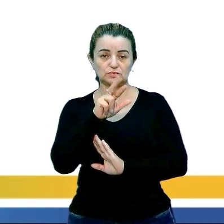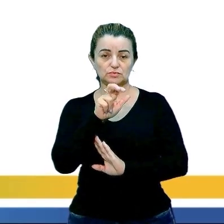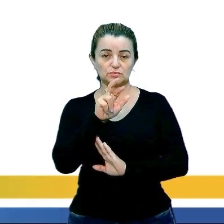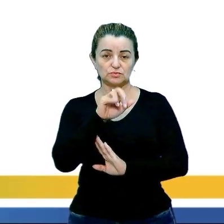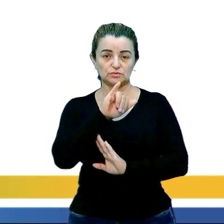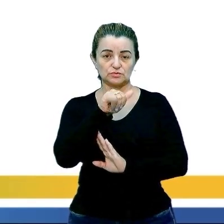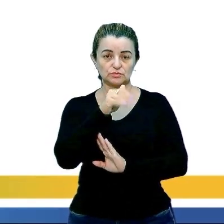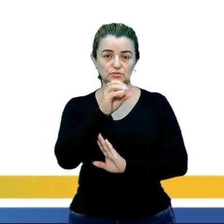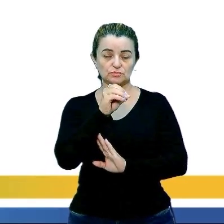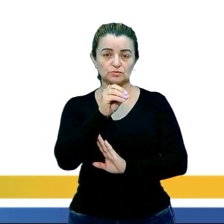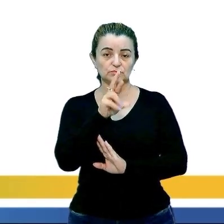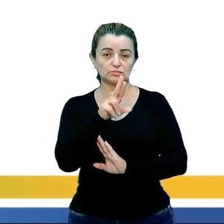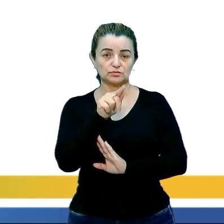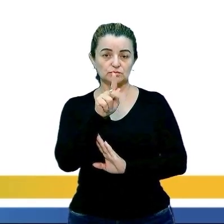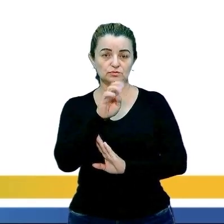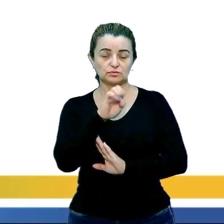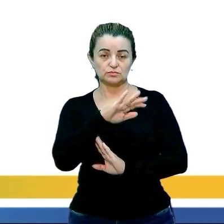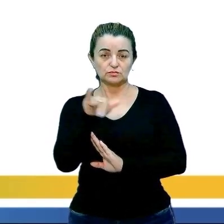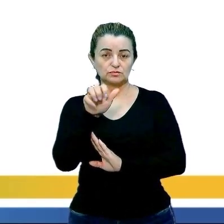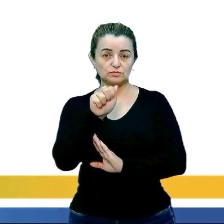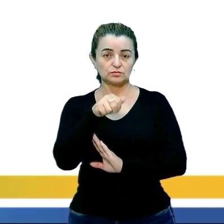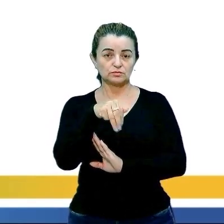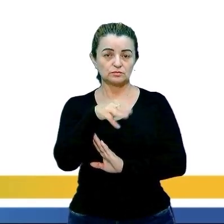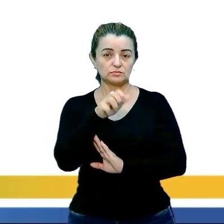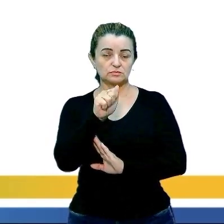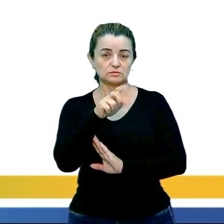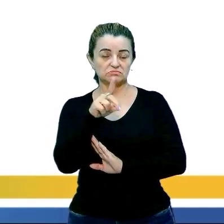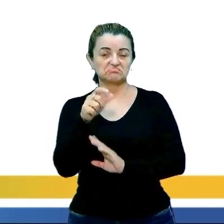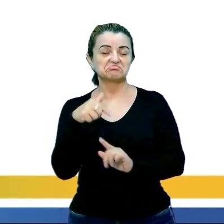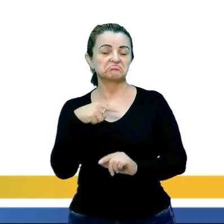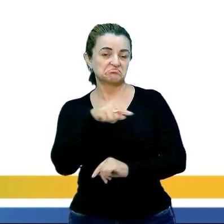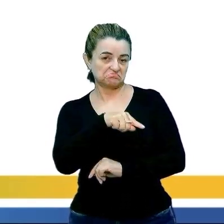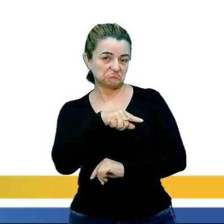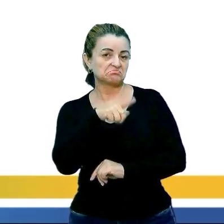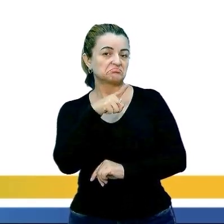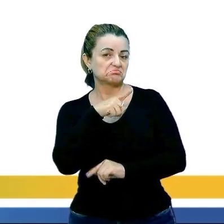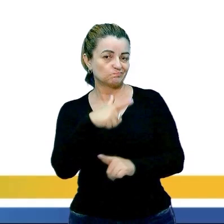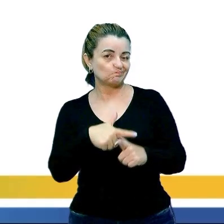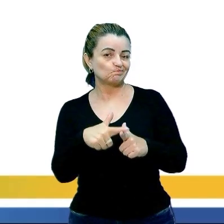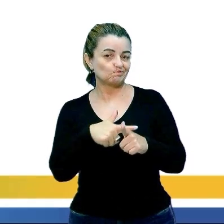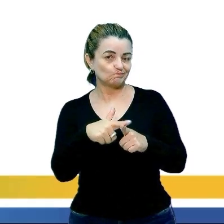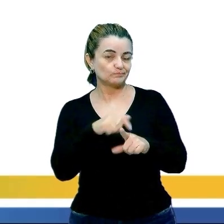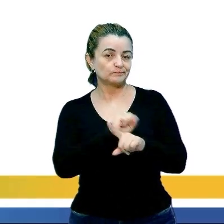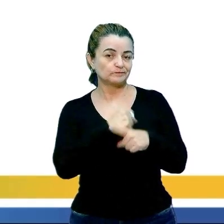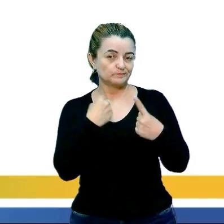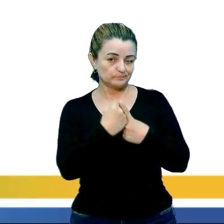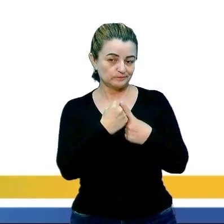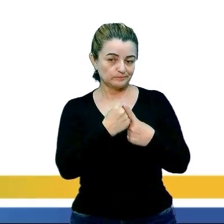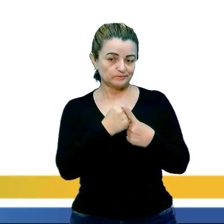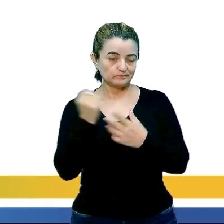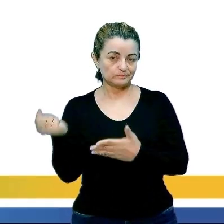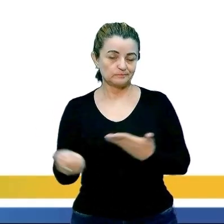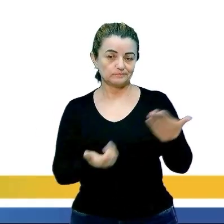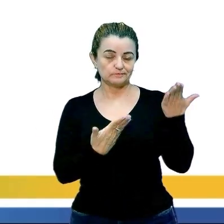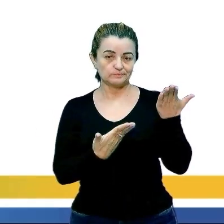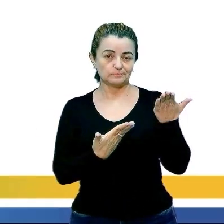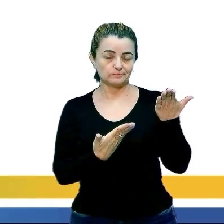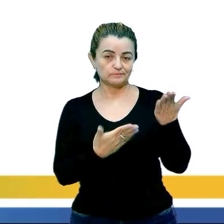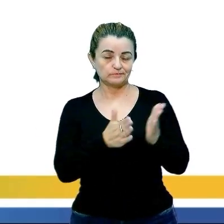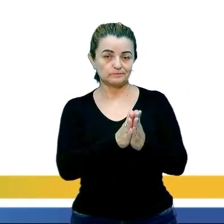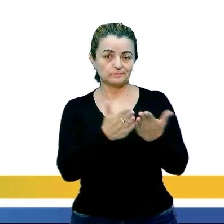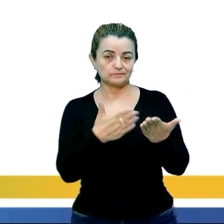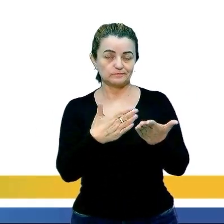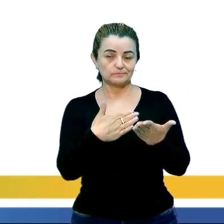tem uma temática, embora traga problemas sociais, mas numa perspectiva diferente. A gente tem